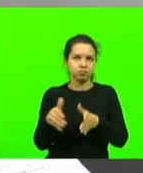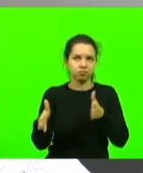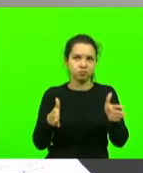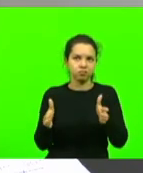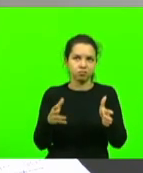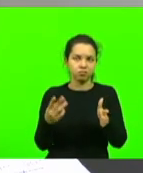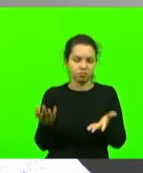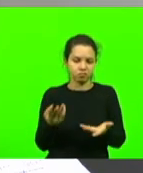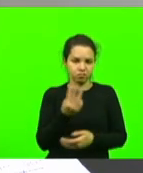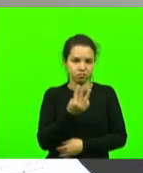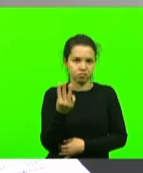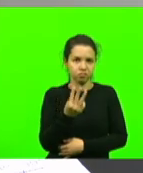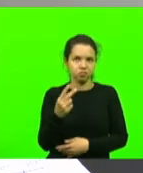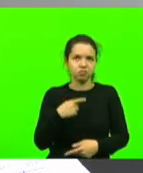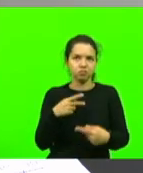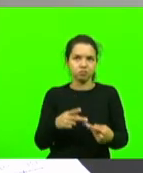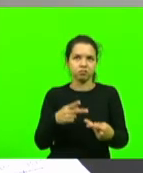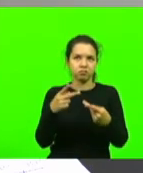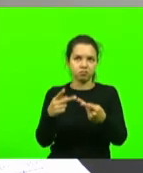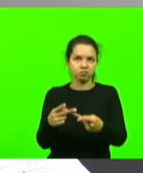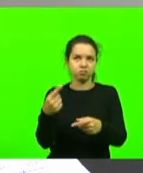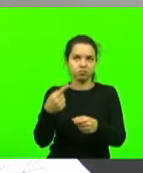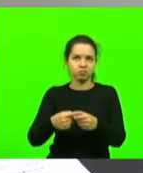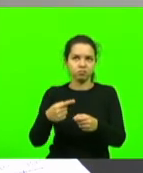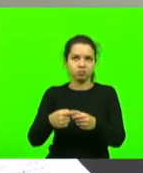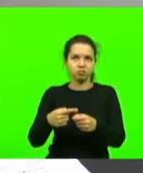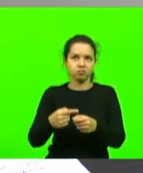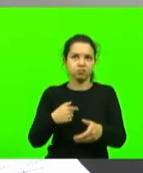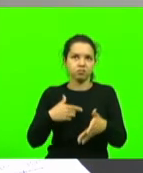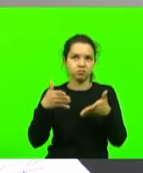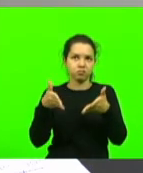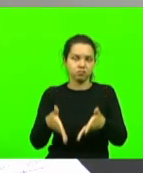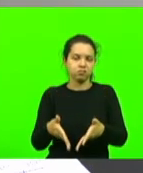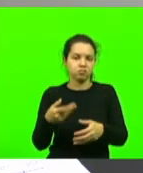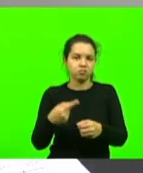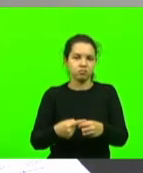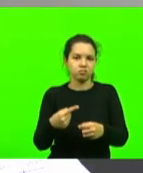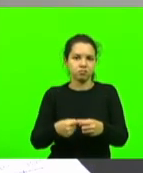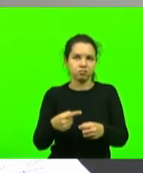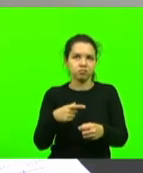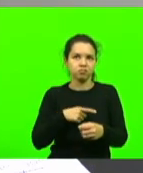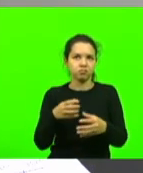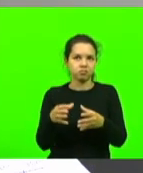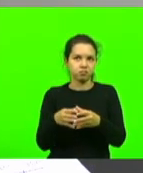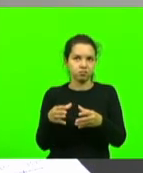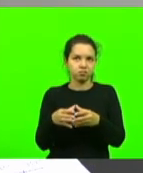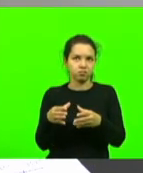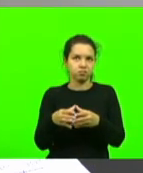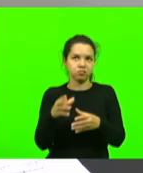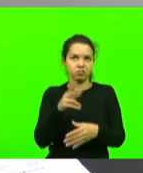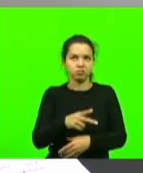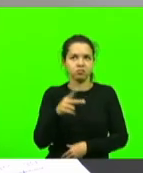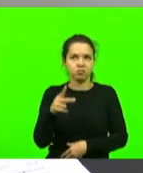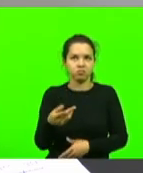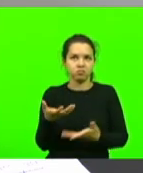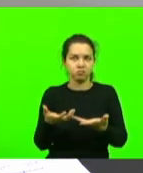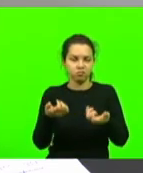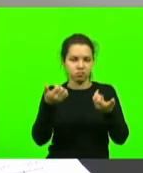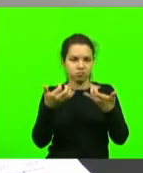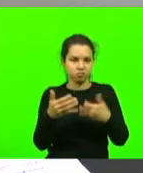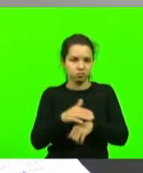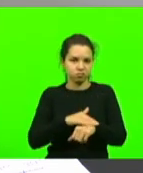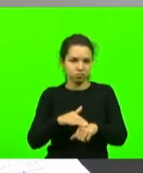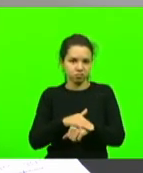Visitei o município Ah e quando eu cheguei naquele município Viera tinha um grupo de professores queria falar comigo eu fui